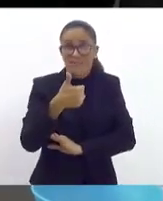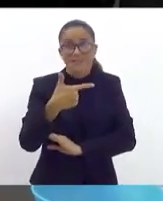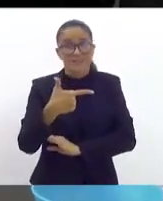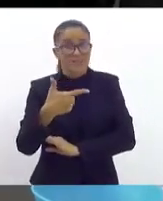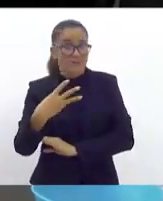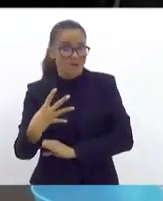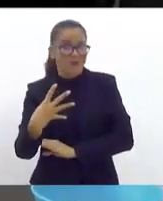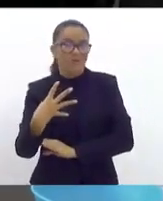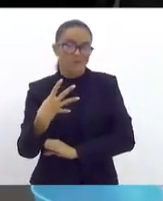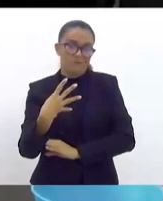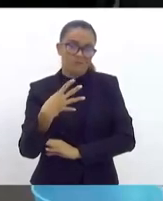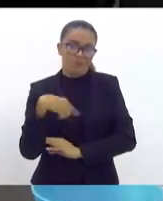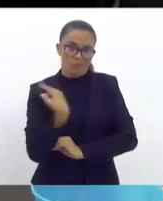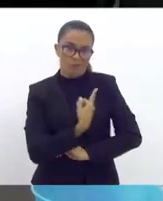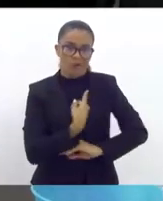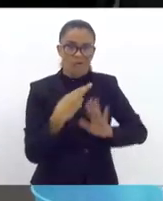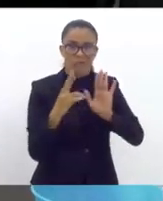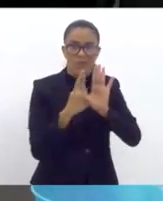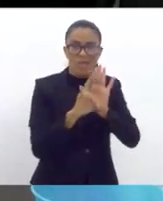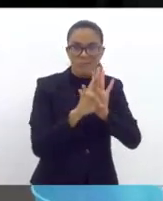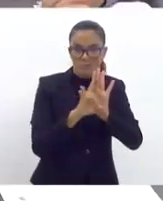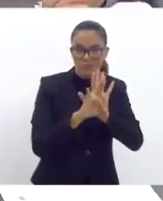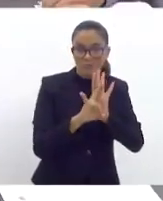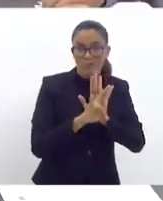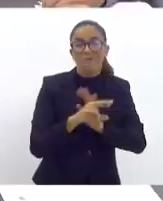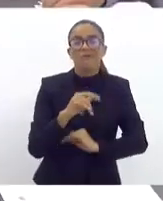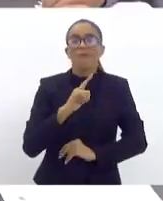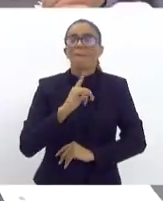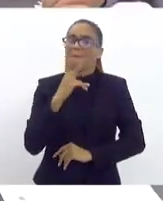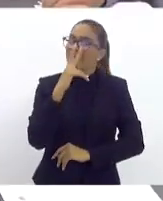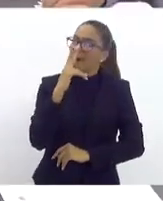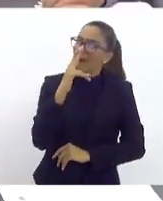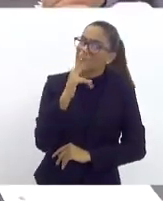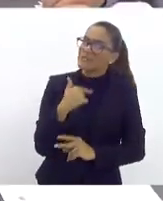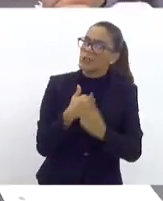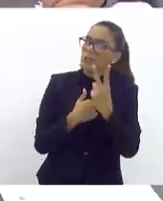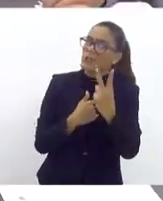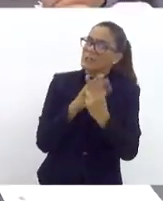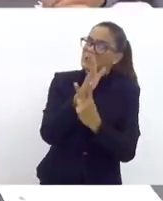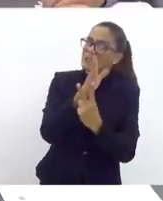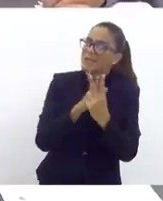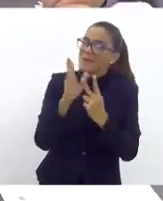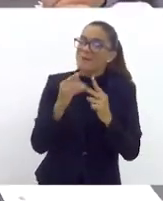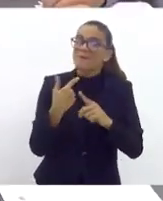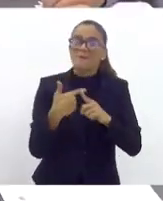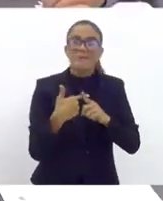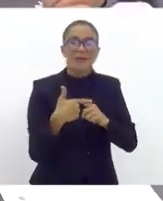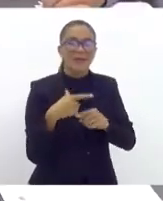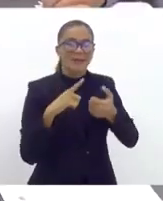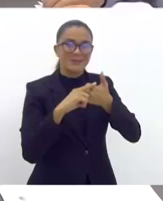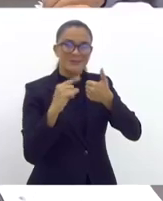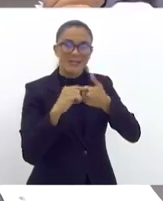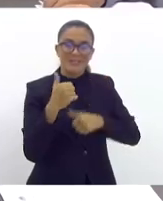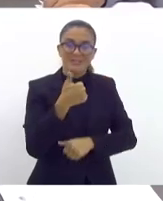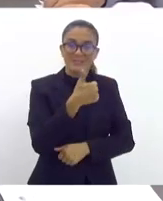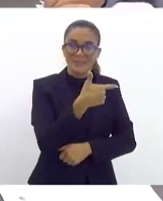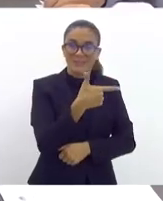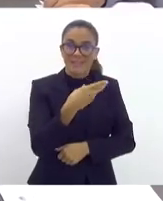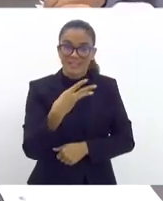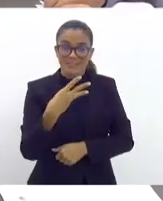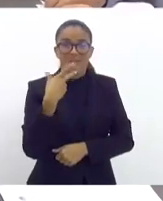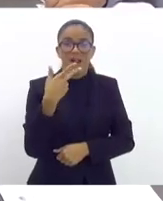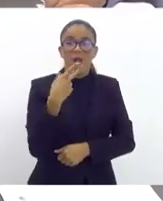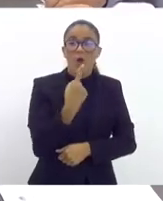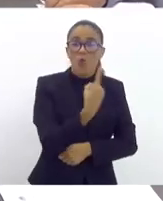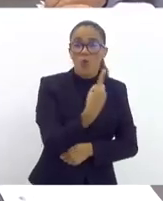nosso rendimento Pode parecer Deputado com os olhinho que há dois institutos porque o 123 capa eu te fala estando em curso